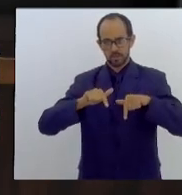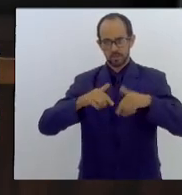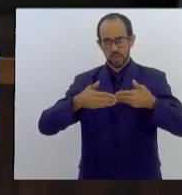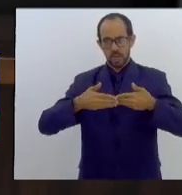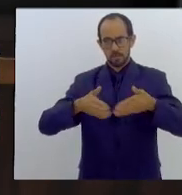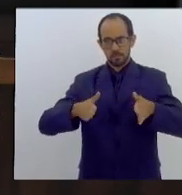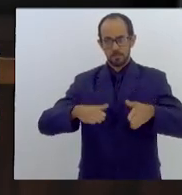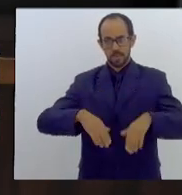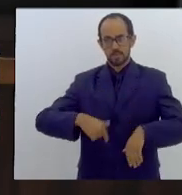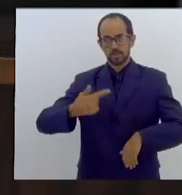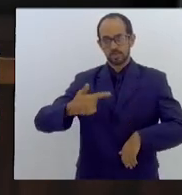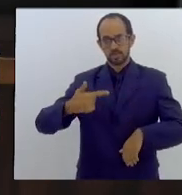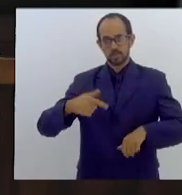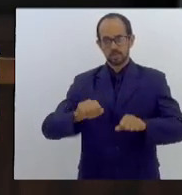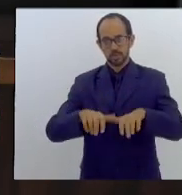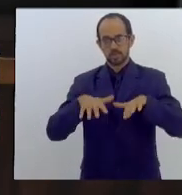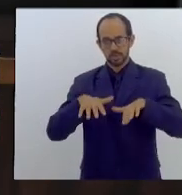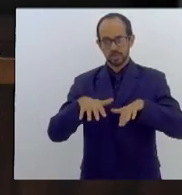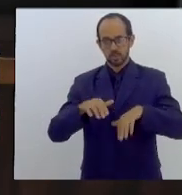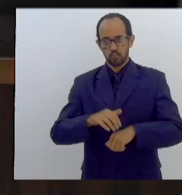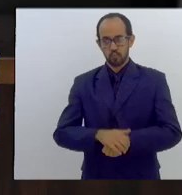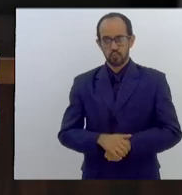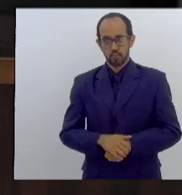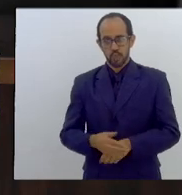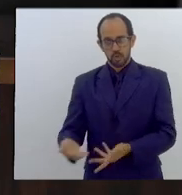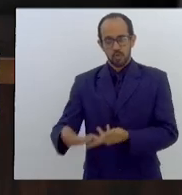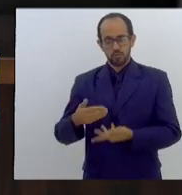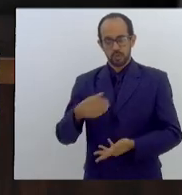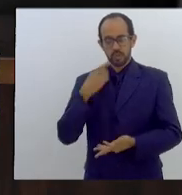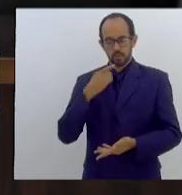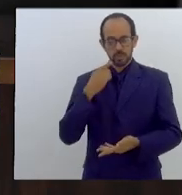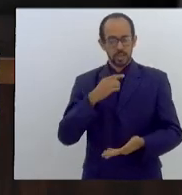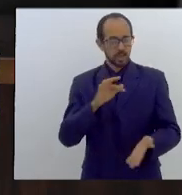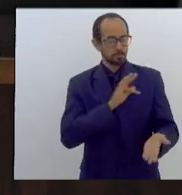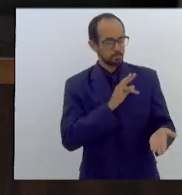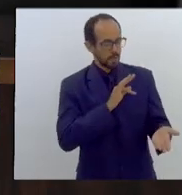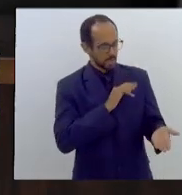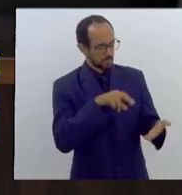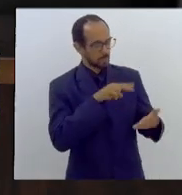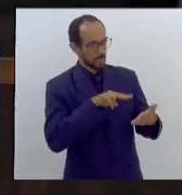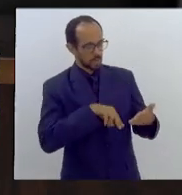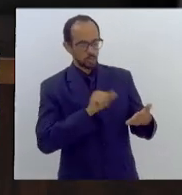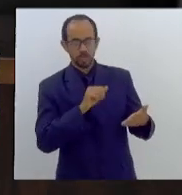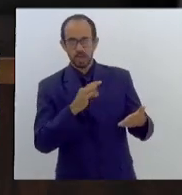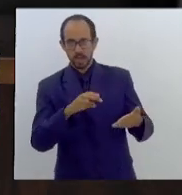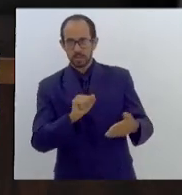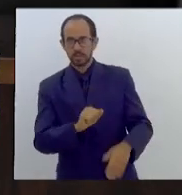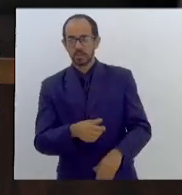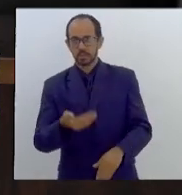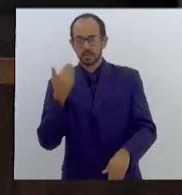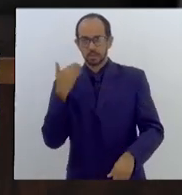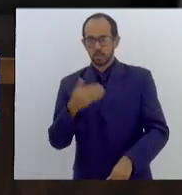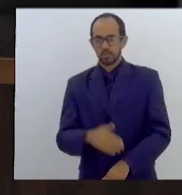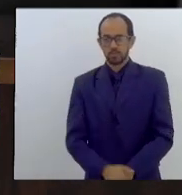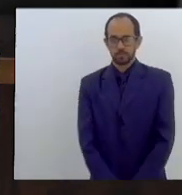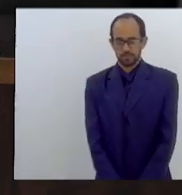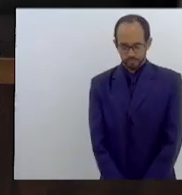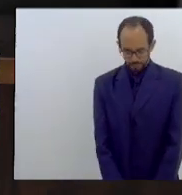segunda sessão extraordinária do dia. A presidência convida a deputada Marta Rocha a fazer a leitura da ata da sessão anterior.